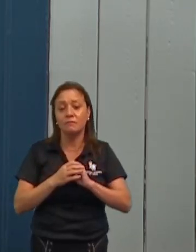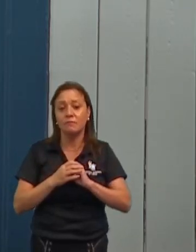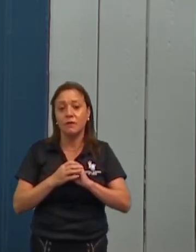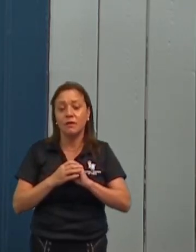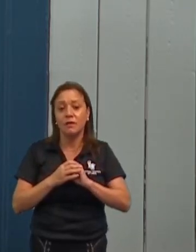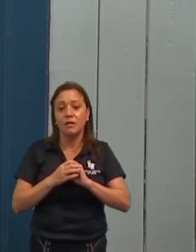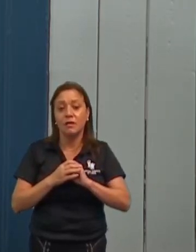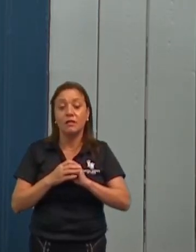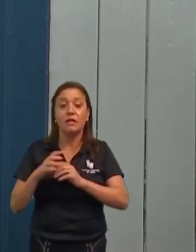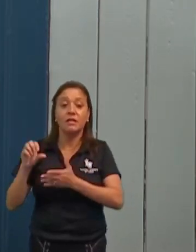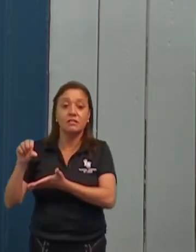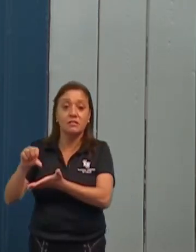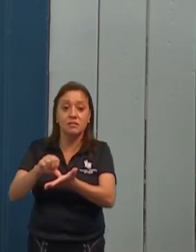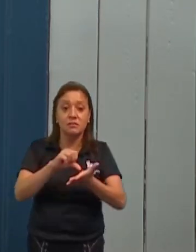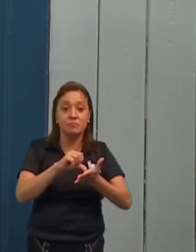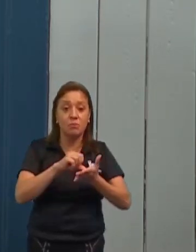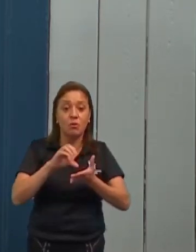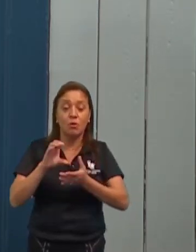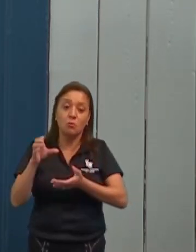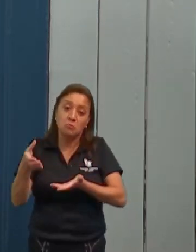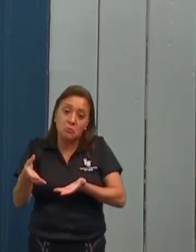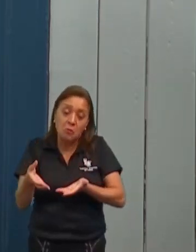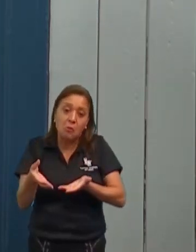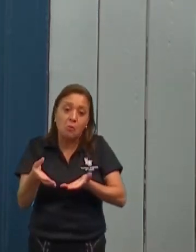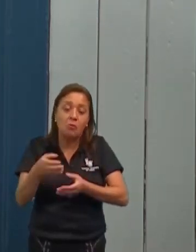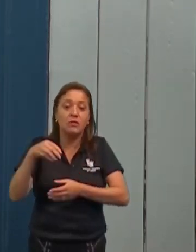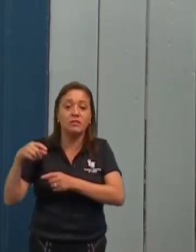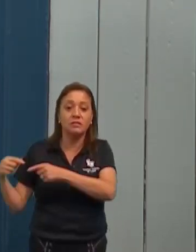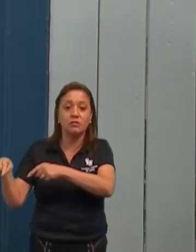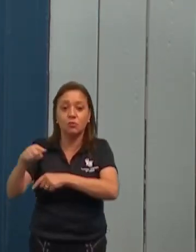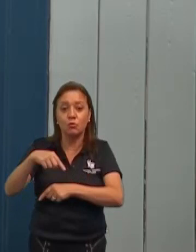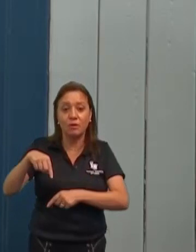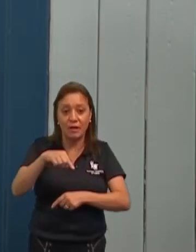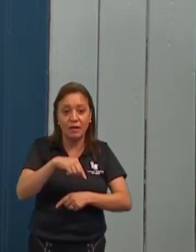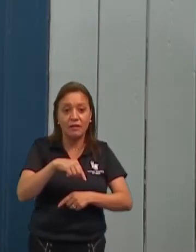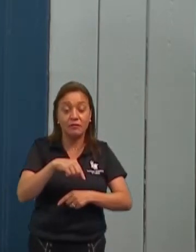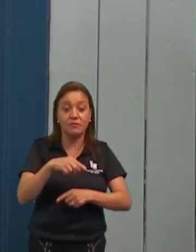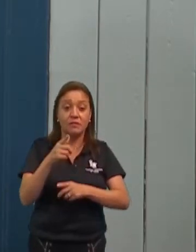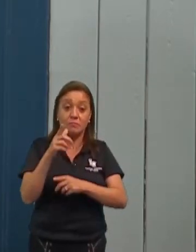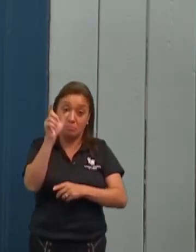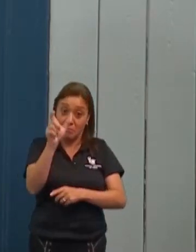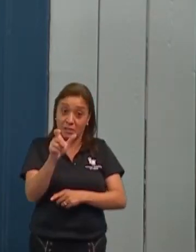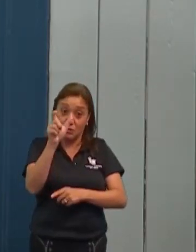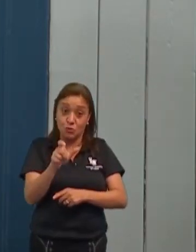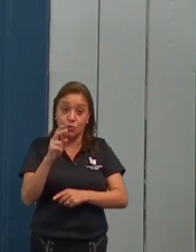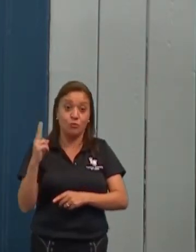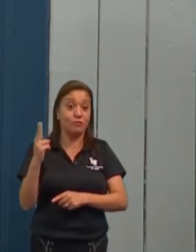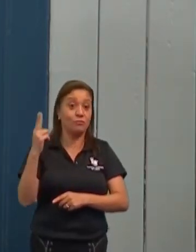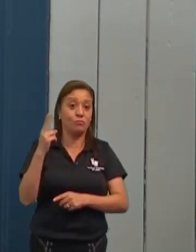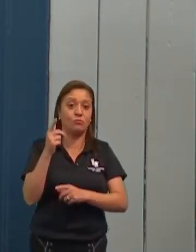de entidades que não congreguem, né, esses atiradores, e